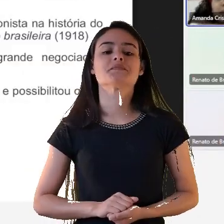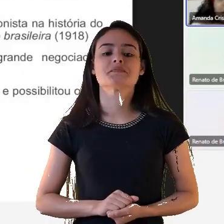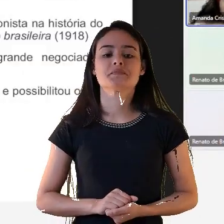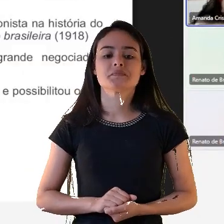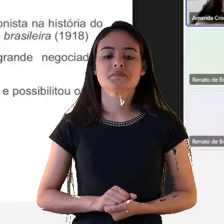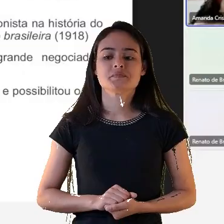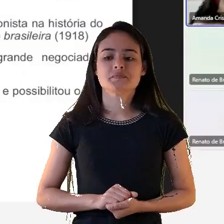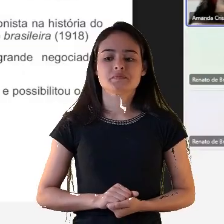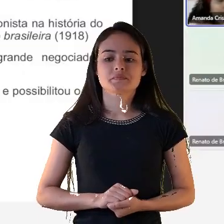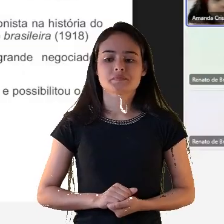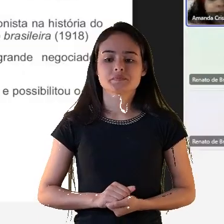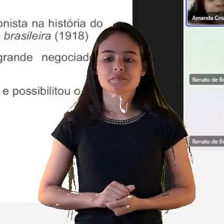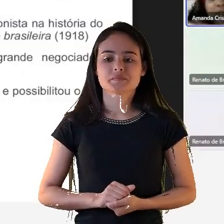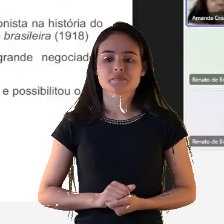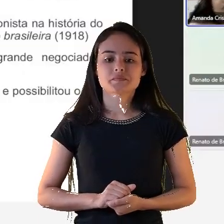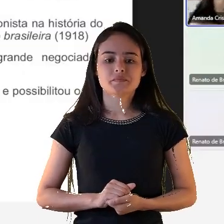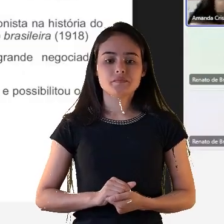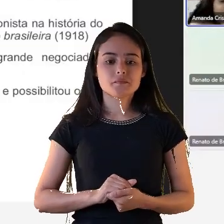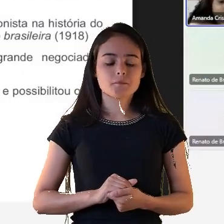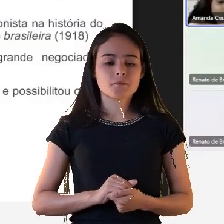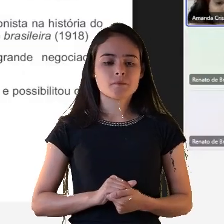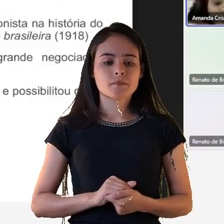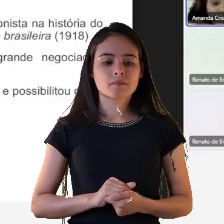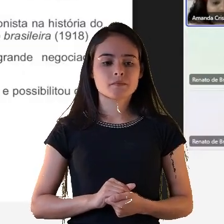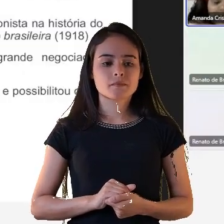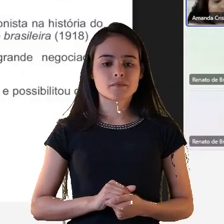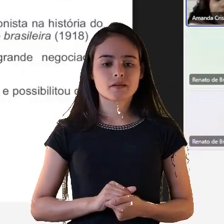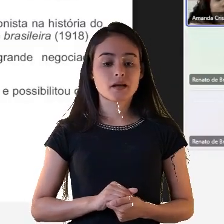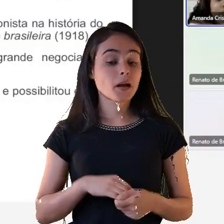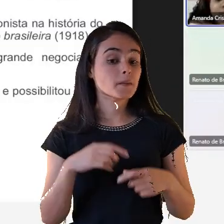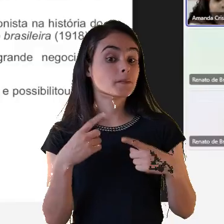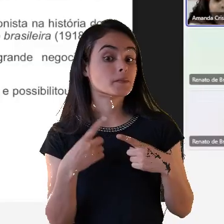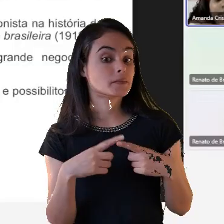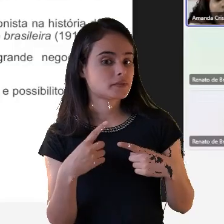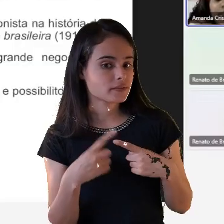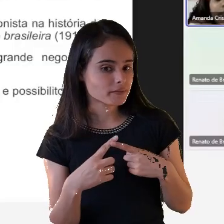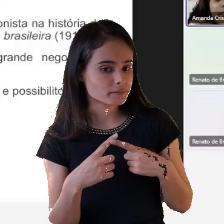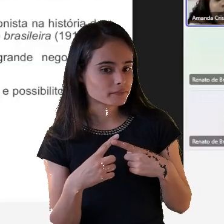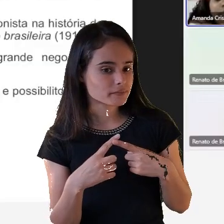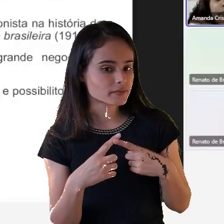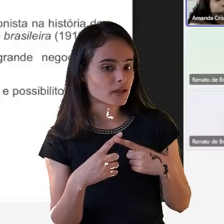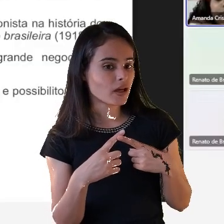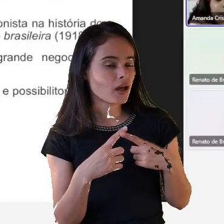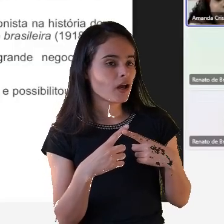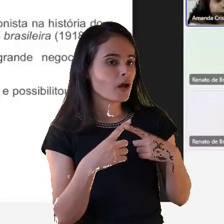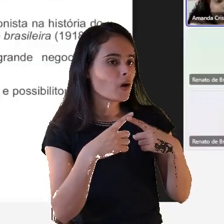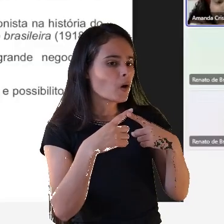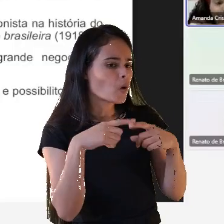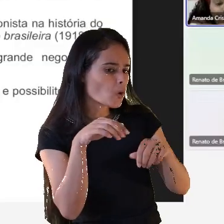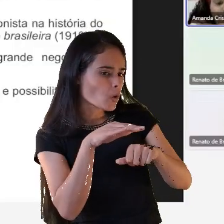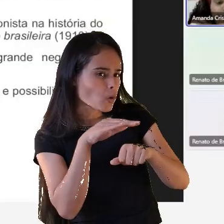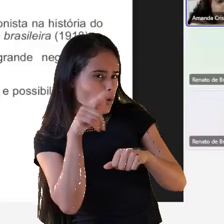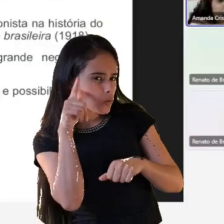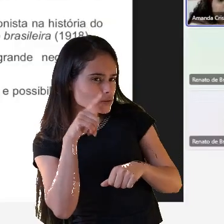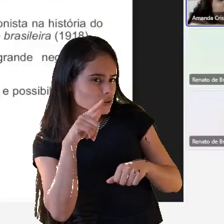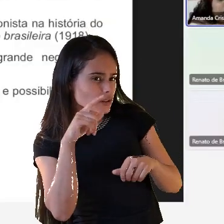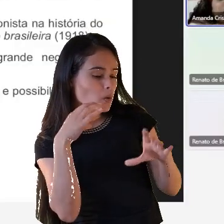na nossa linguagem, assim, então ele mordia e assoprava, né? Então, ele conseguia, assim, fazer esse